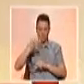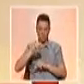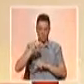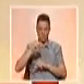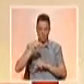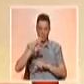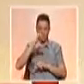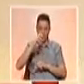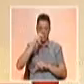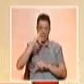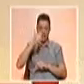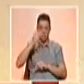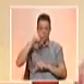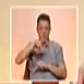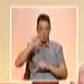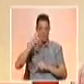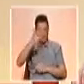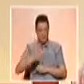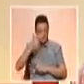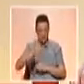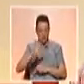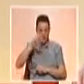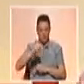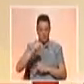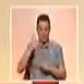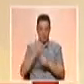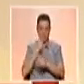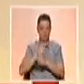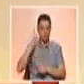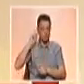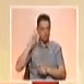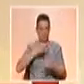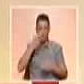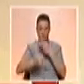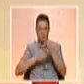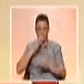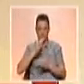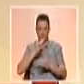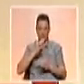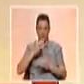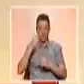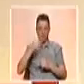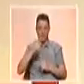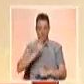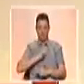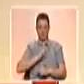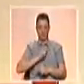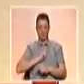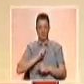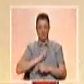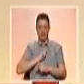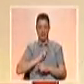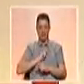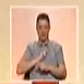da questão do carbono, da fixação do carbono, e também há aqui uma questão muito importante que nós não falamos, que é a nossa questão ética e